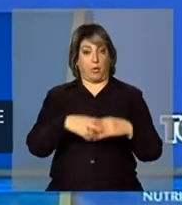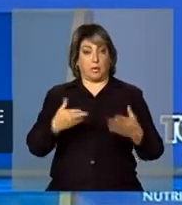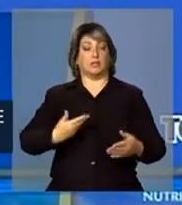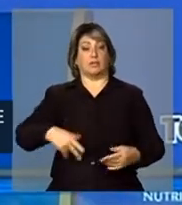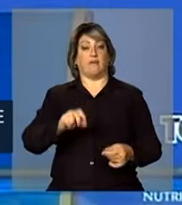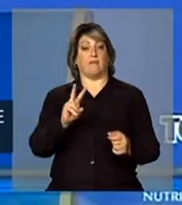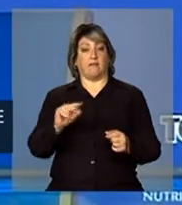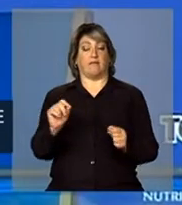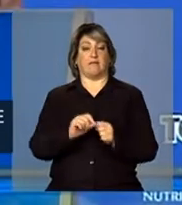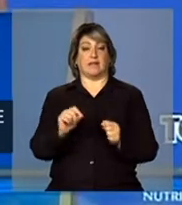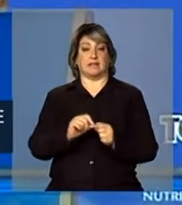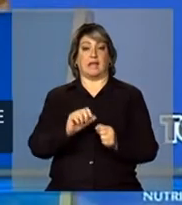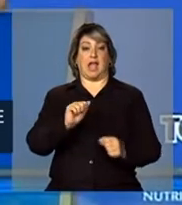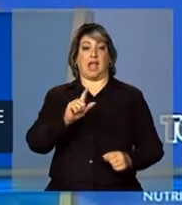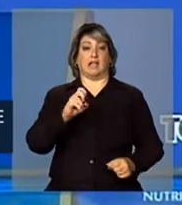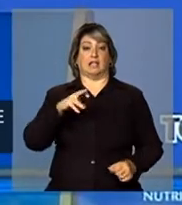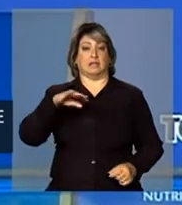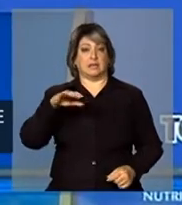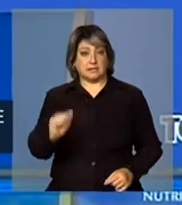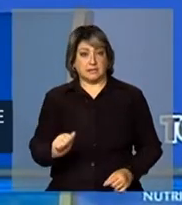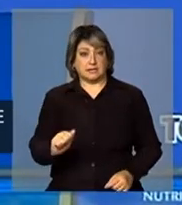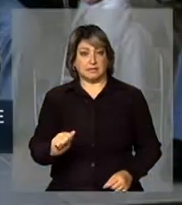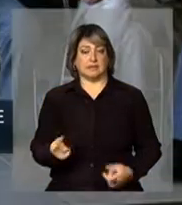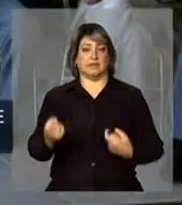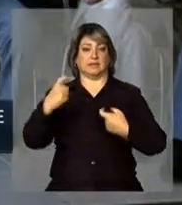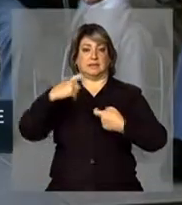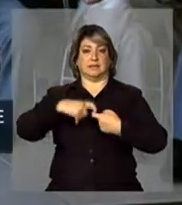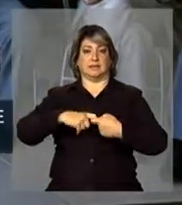rural, porque nós sabemos